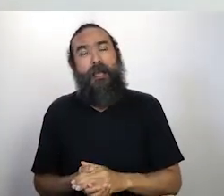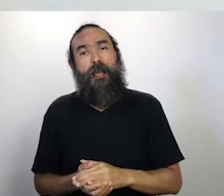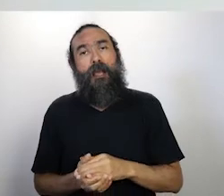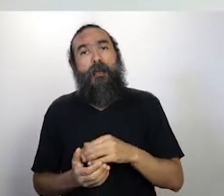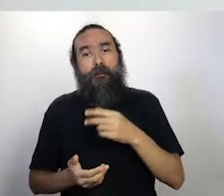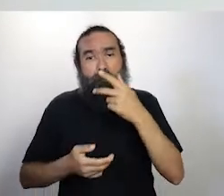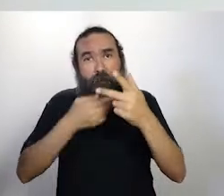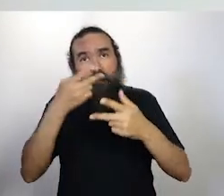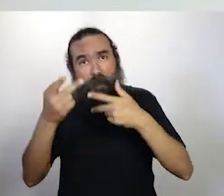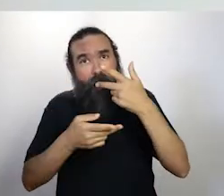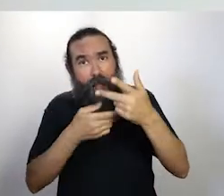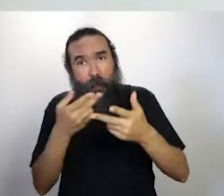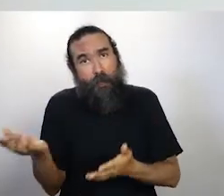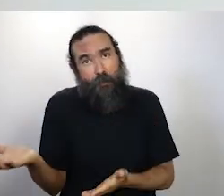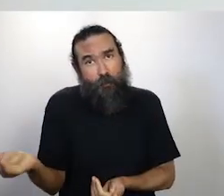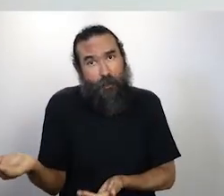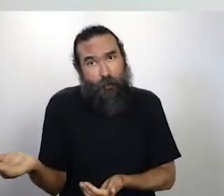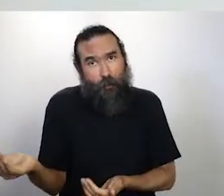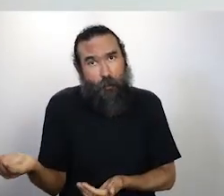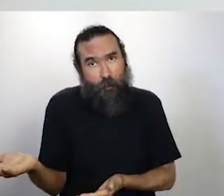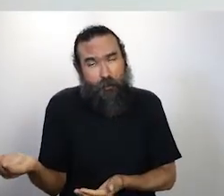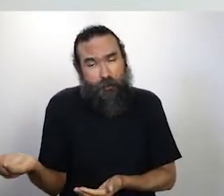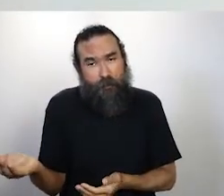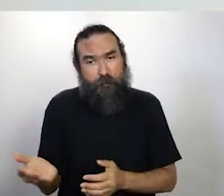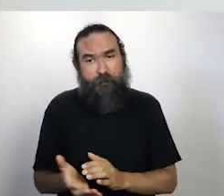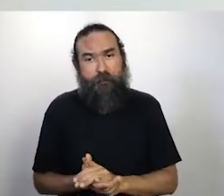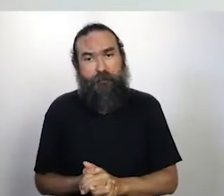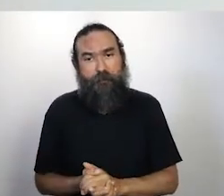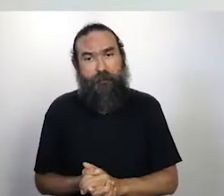da juventude, né, desses três eixos